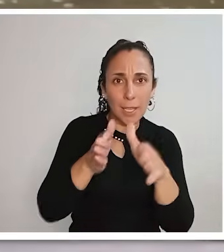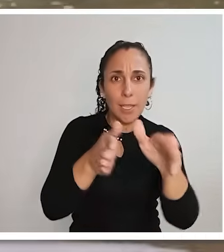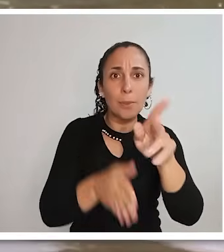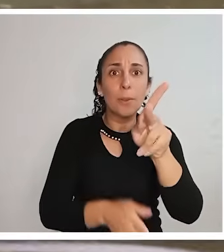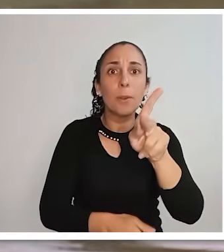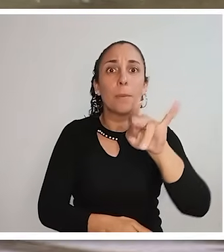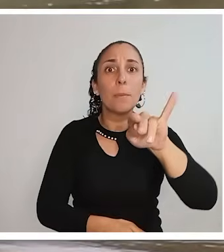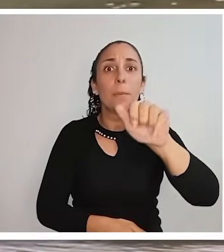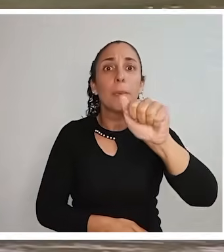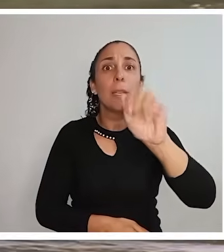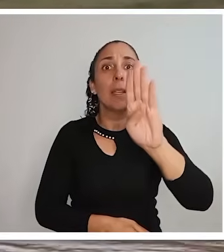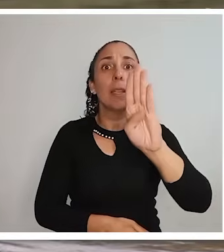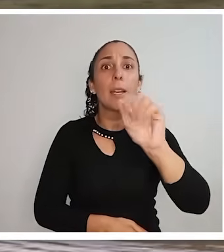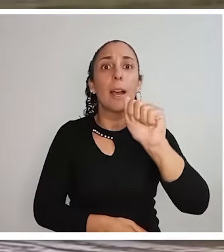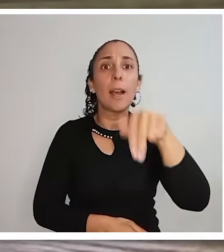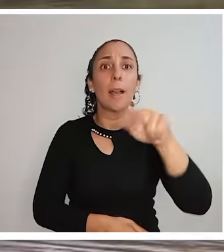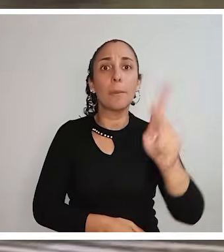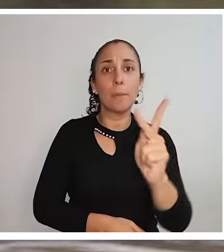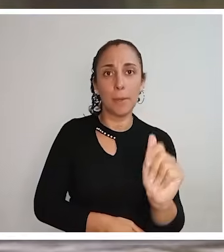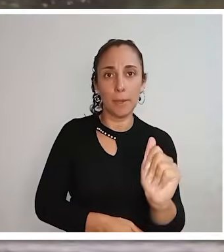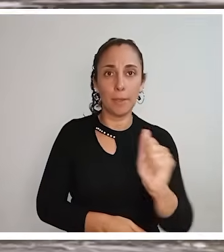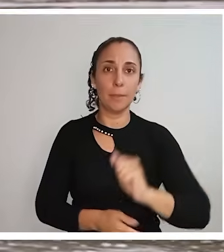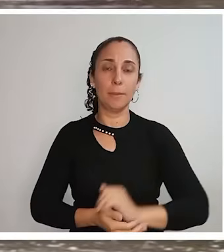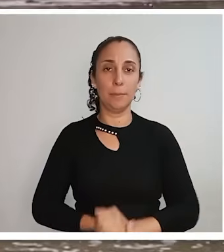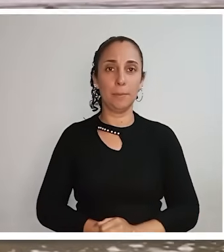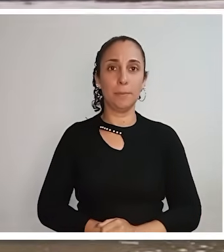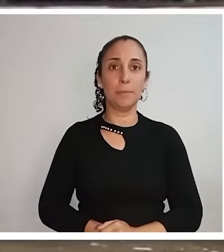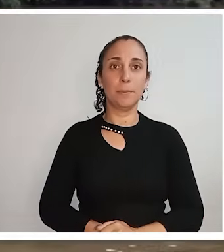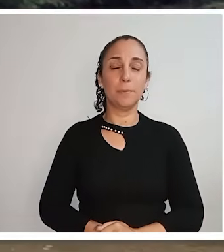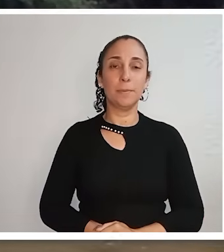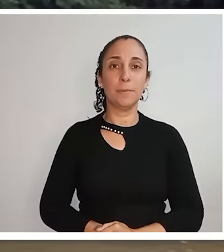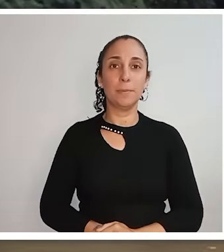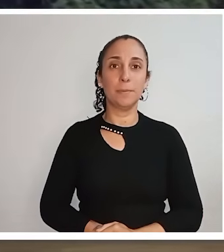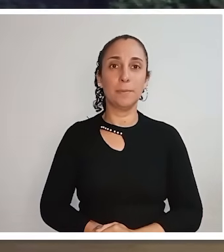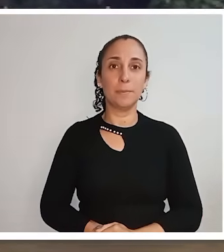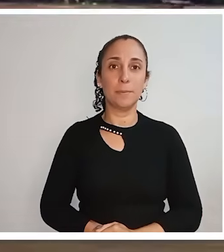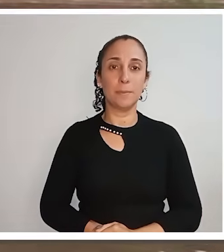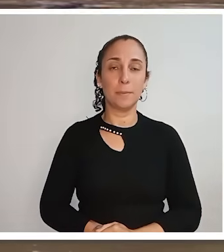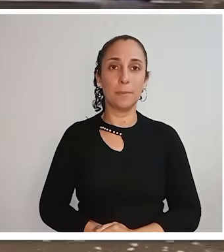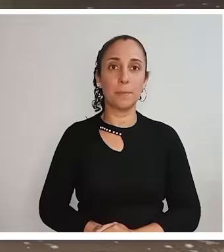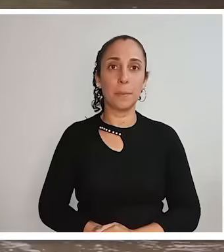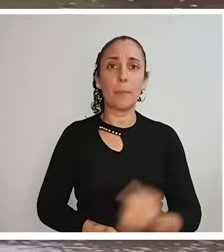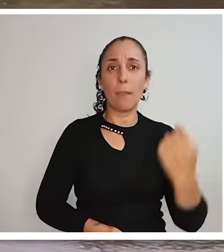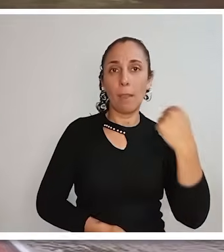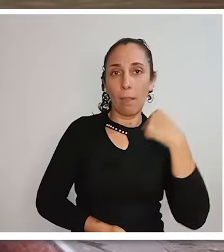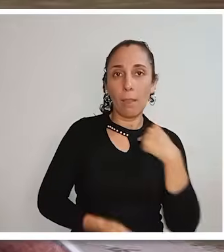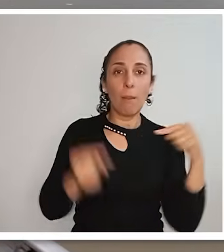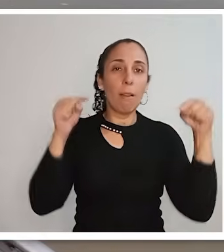a chegada das águas do rio Piabanha.